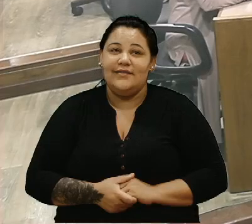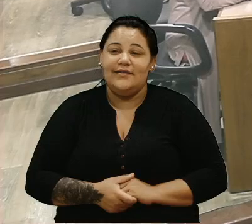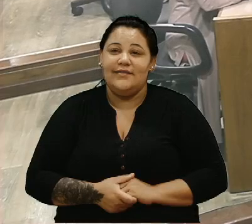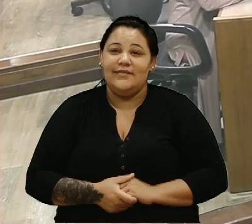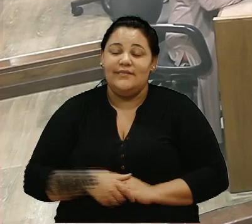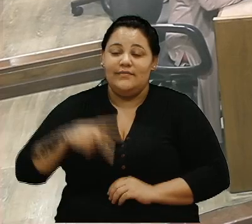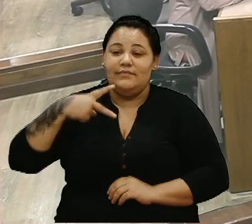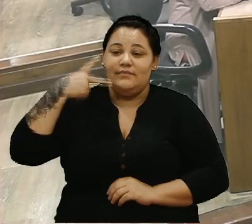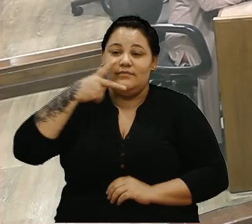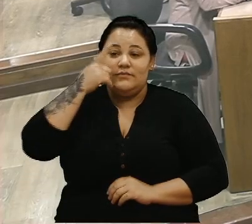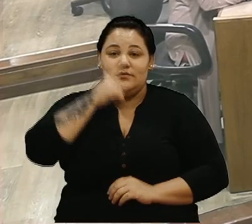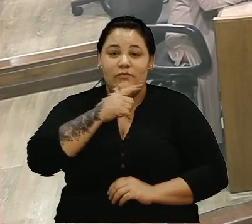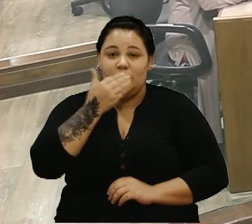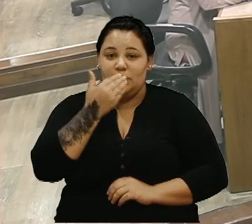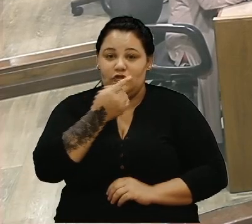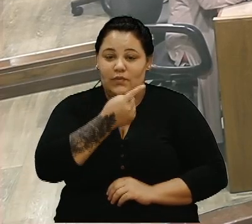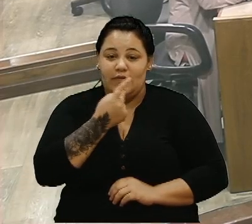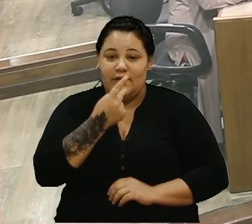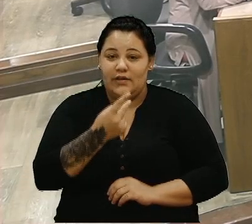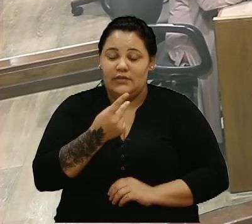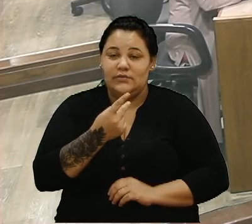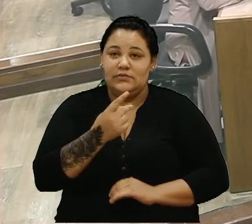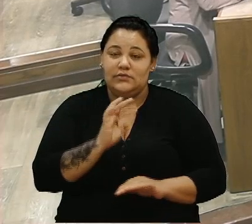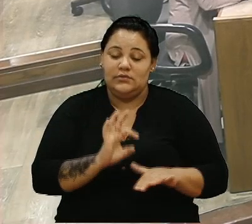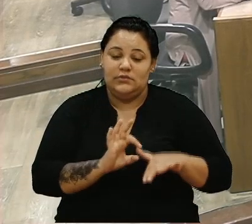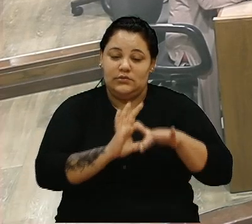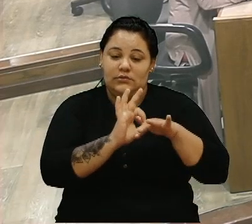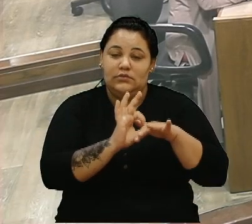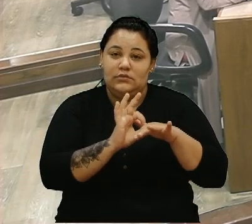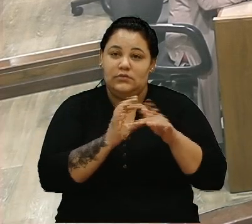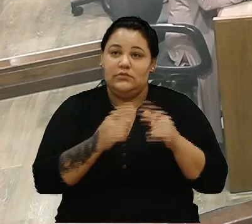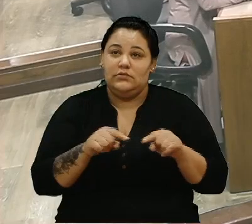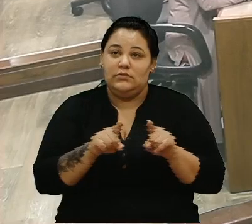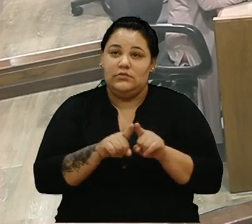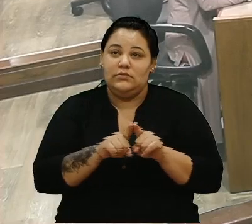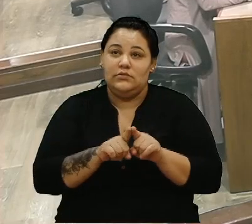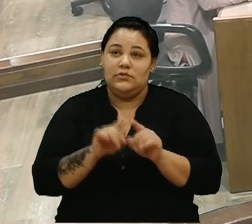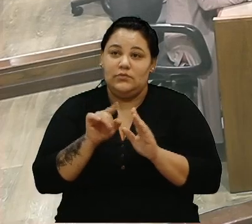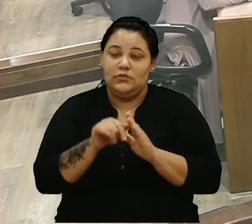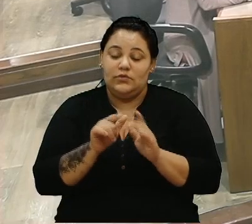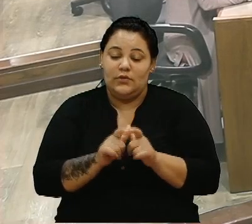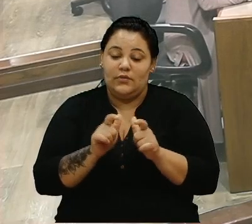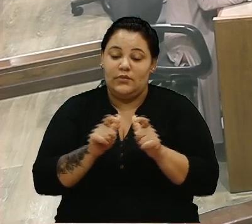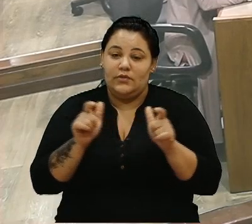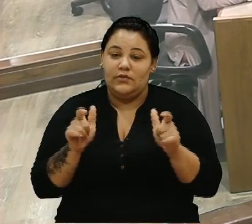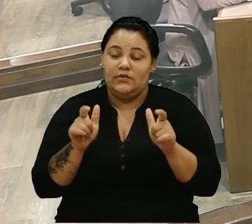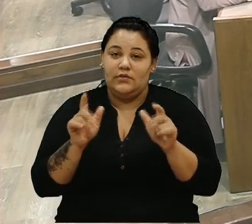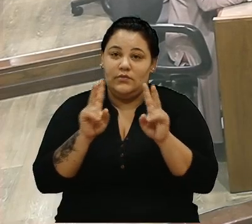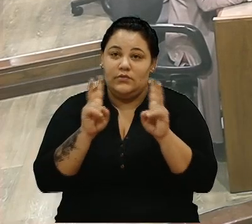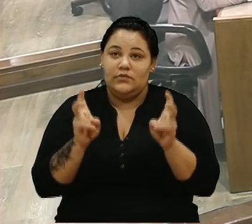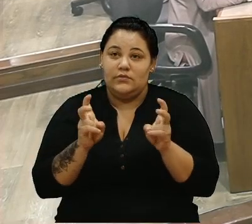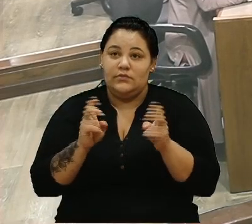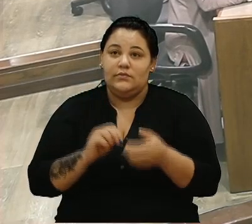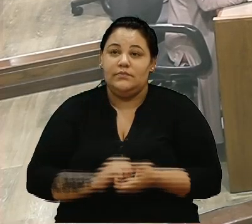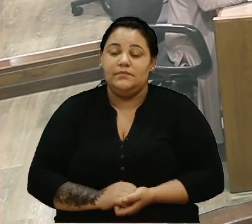Vereador Lucas, eu vou pedir uma declaração de líder, depois para a gente tentar ampliar um pouquinho mais esse assunto. Obrigado.